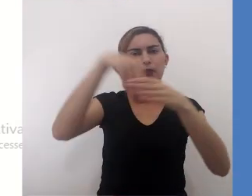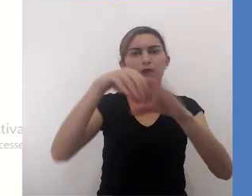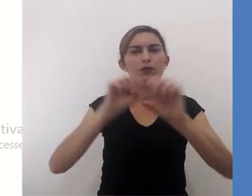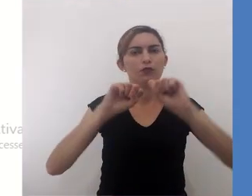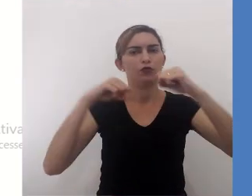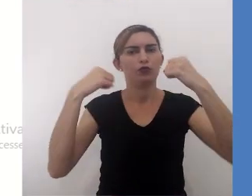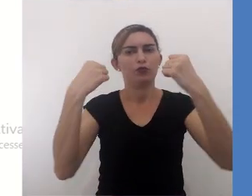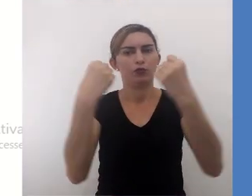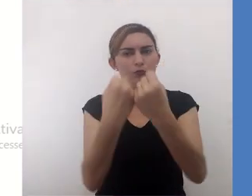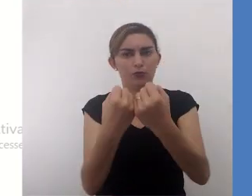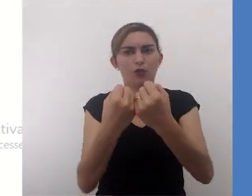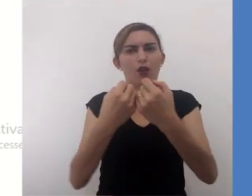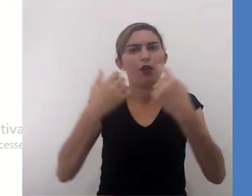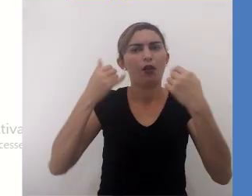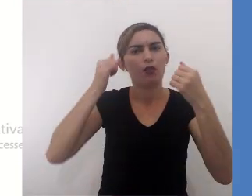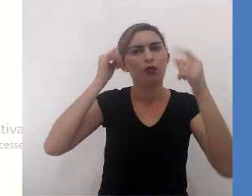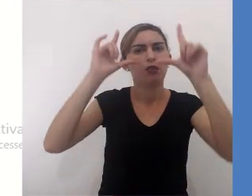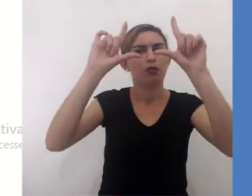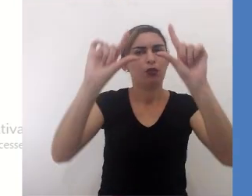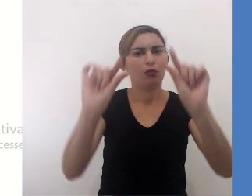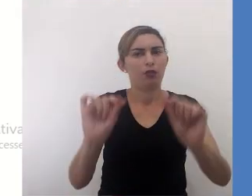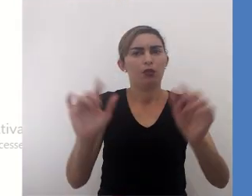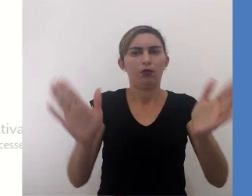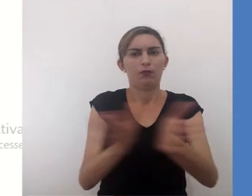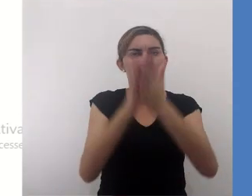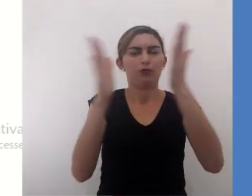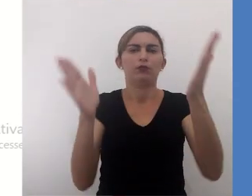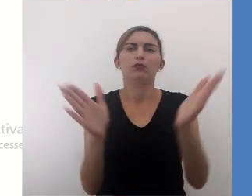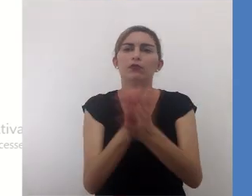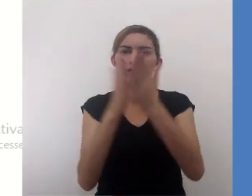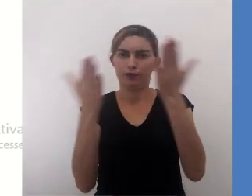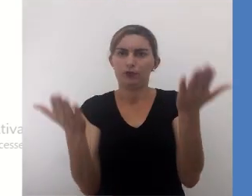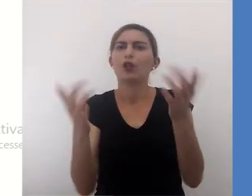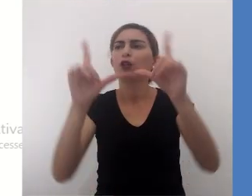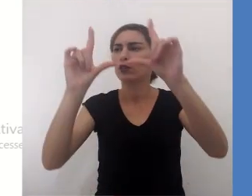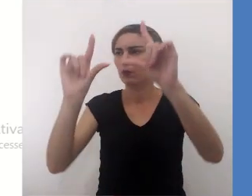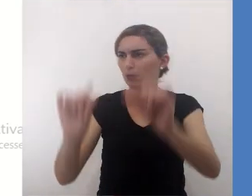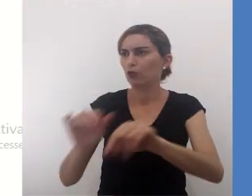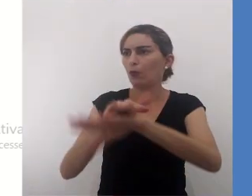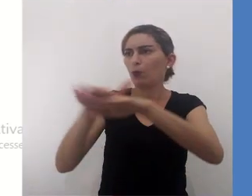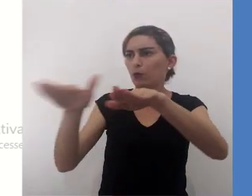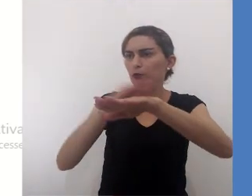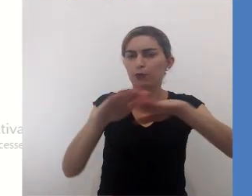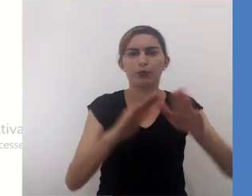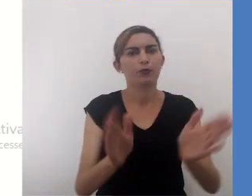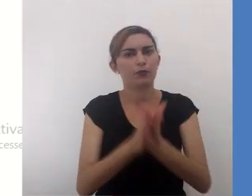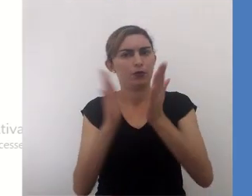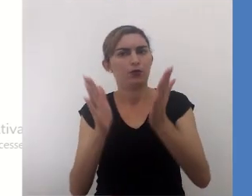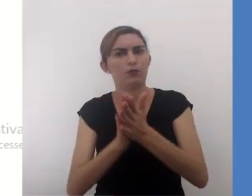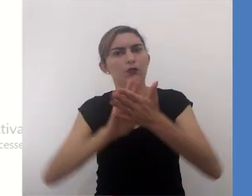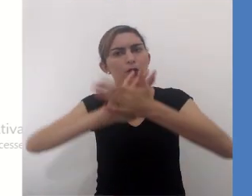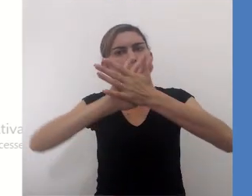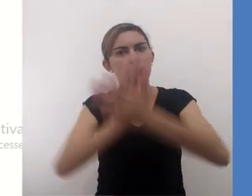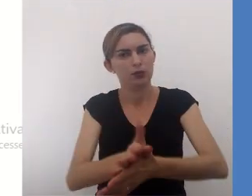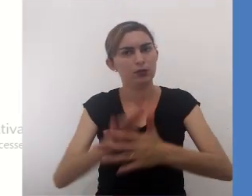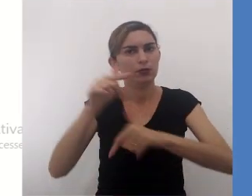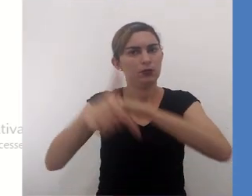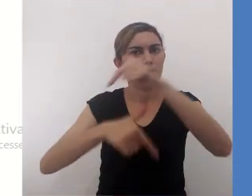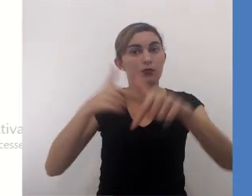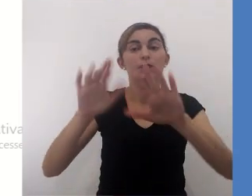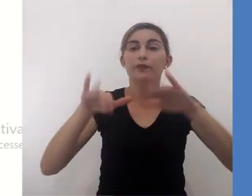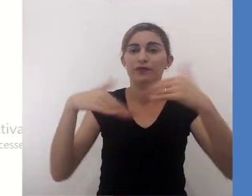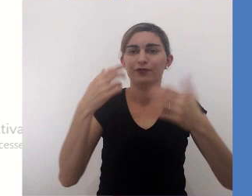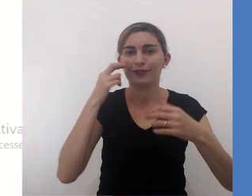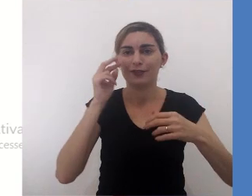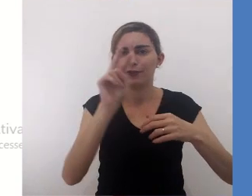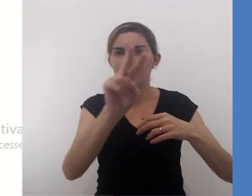sociedade, combate à pobreza, combate à pobreza e a exploração do trabalho. Então